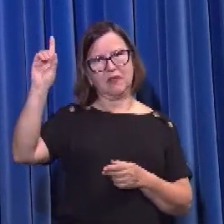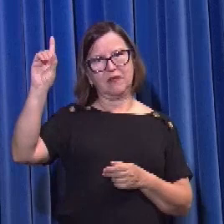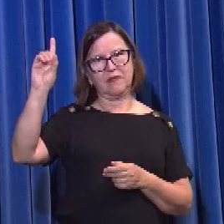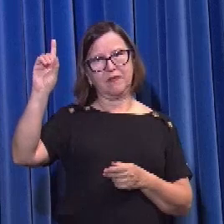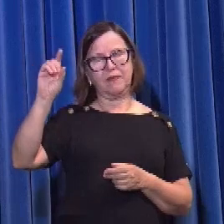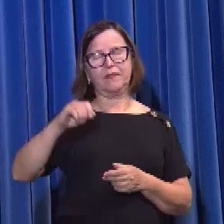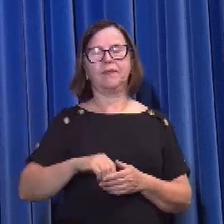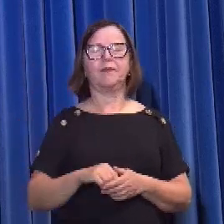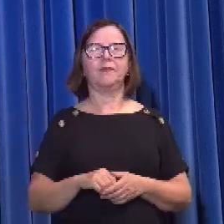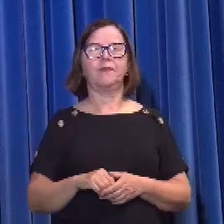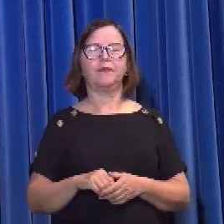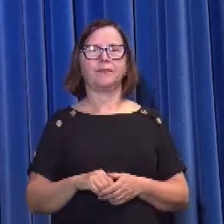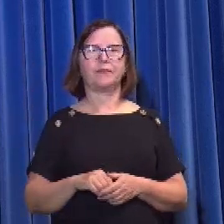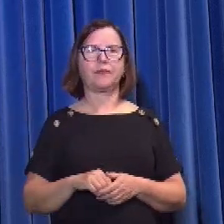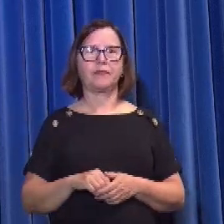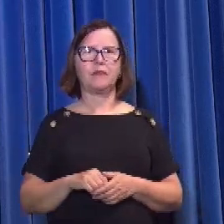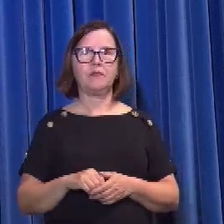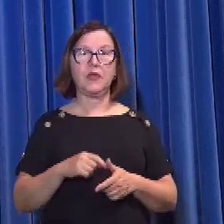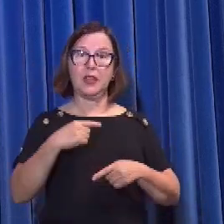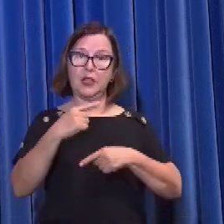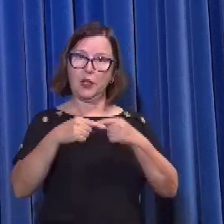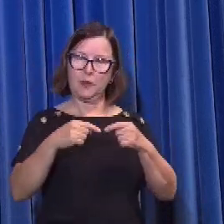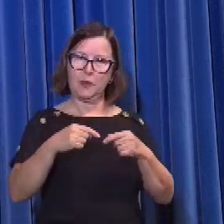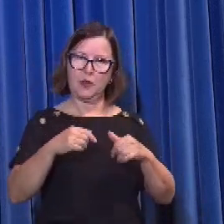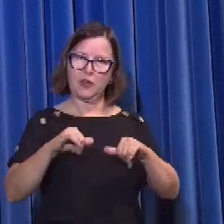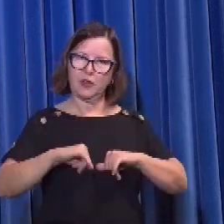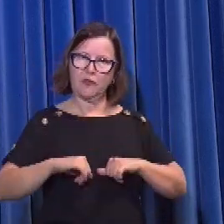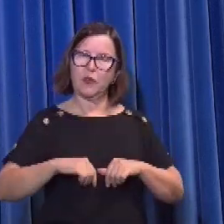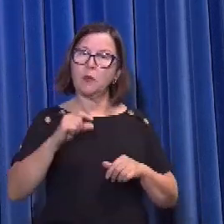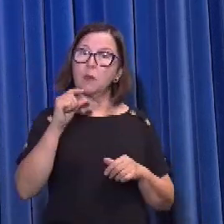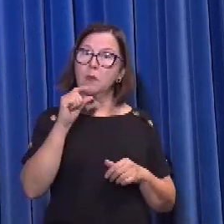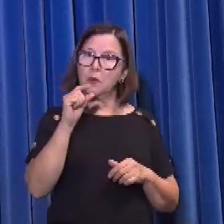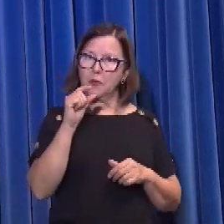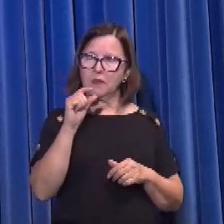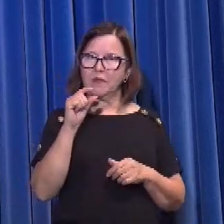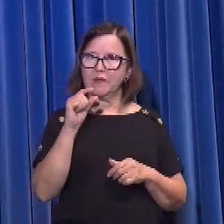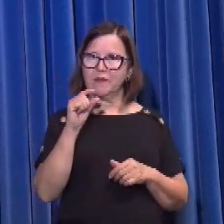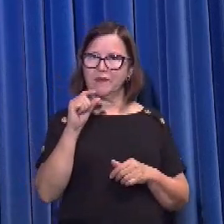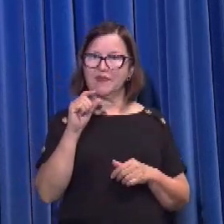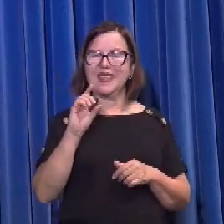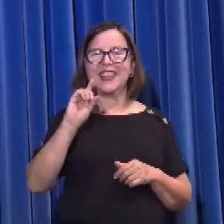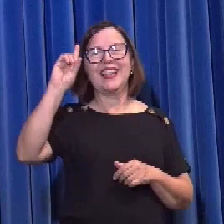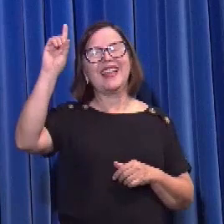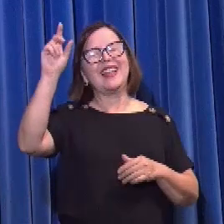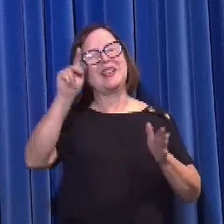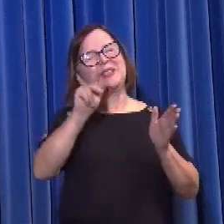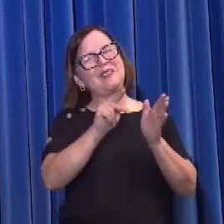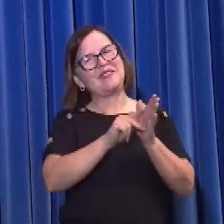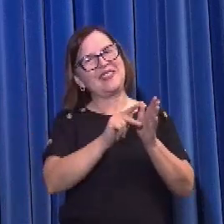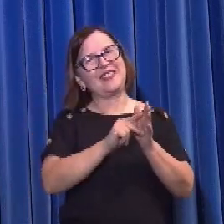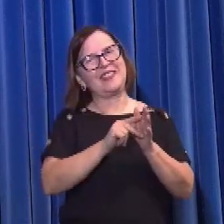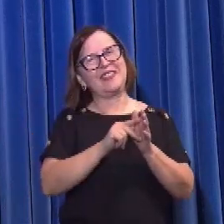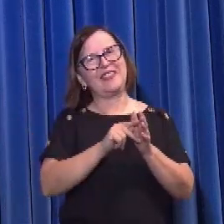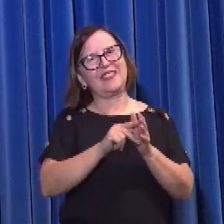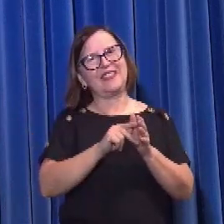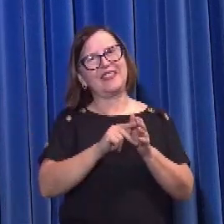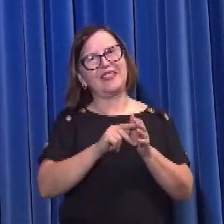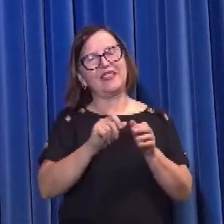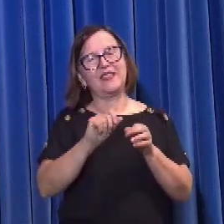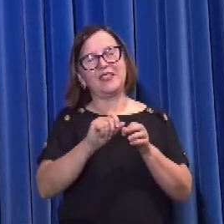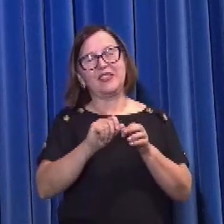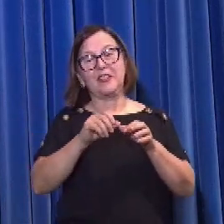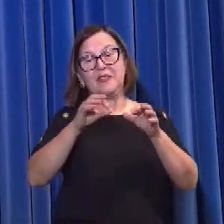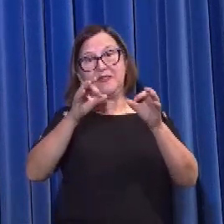O texto diz, depois de ter sofrido um pouco, por um pouco, Ele mesmo vai aperfeiçoar,